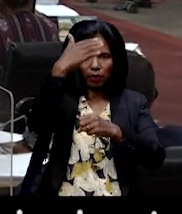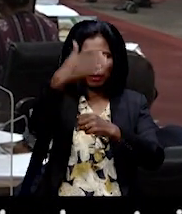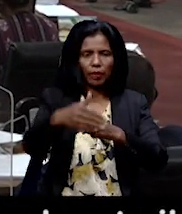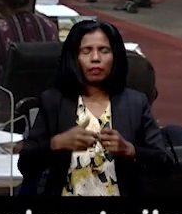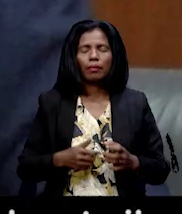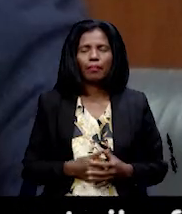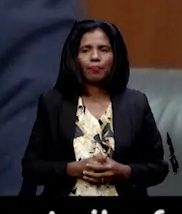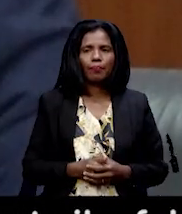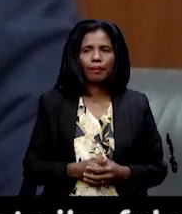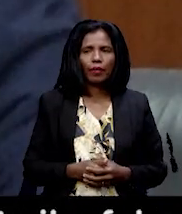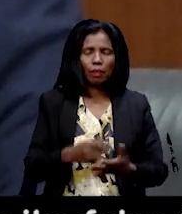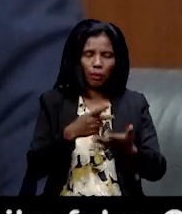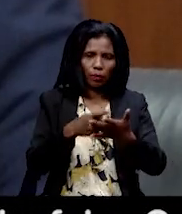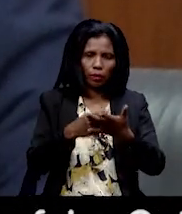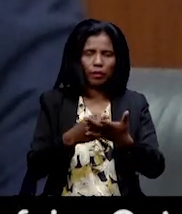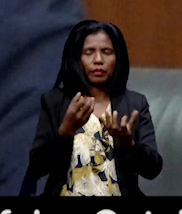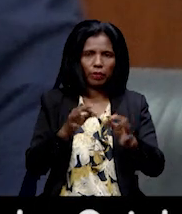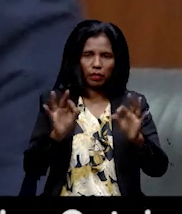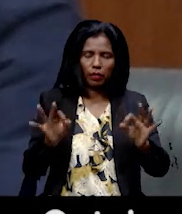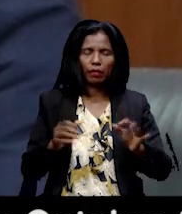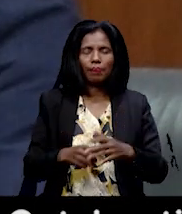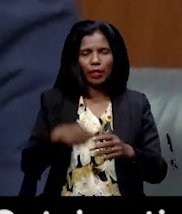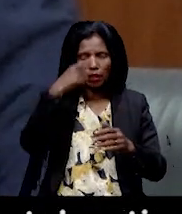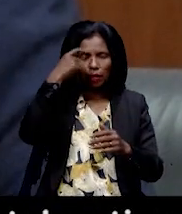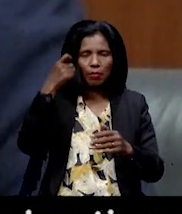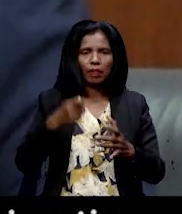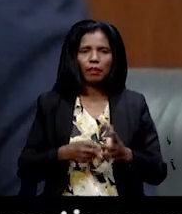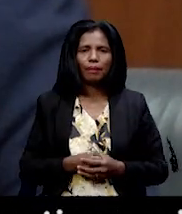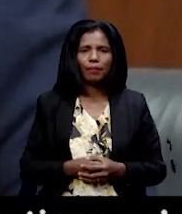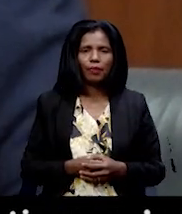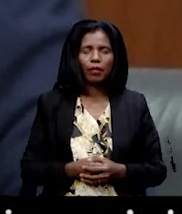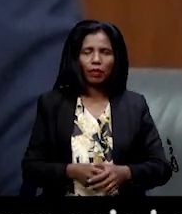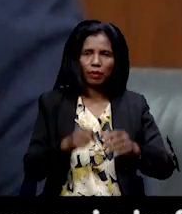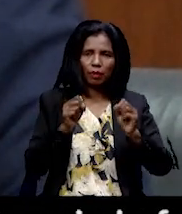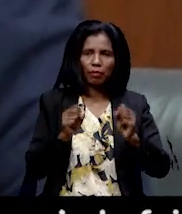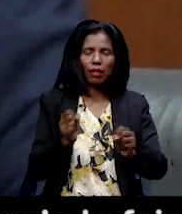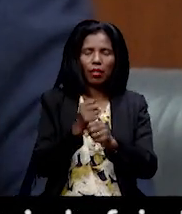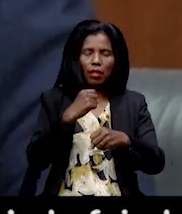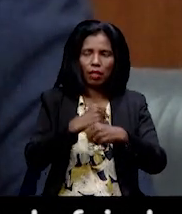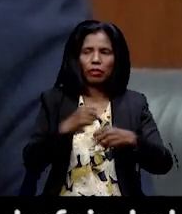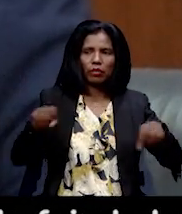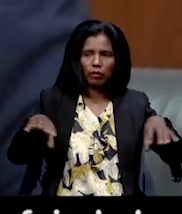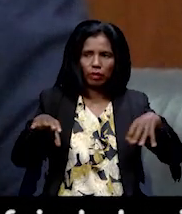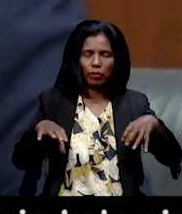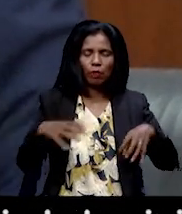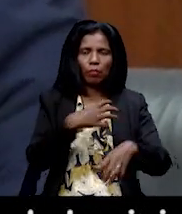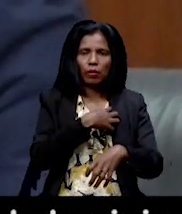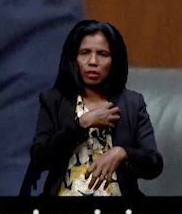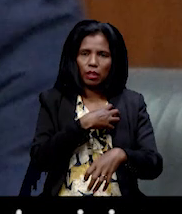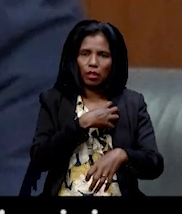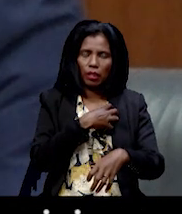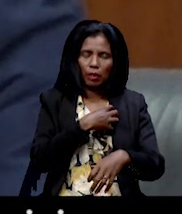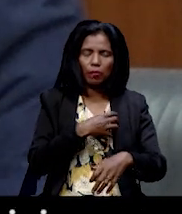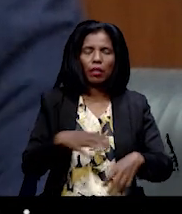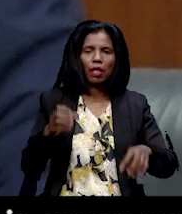né, pertinente, o tu queres. Também né, tu, o deve reforçar o serviço polícia Nian e terreno, o